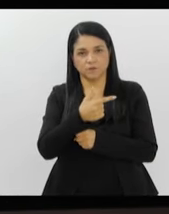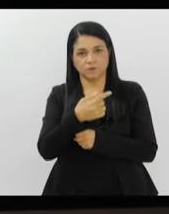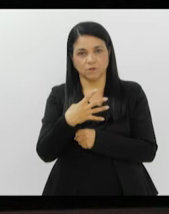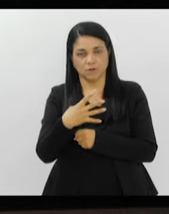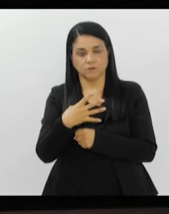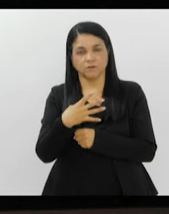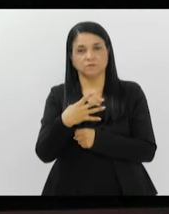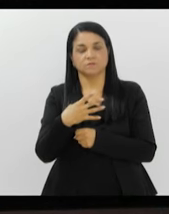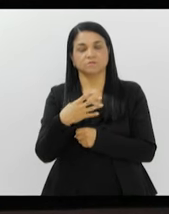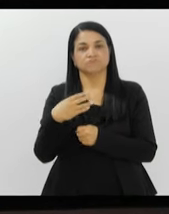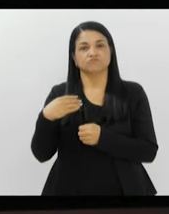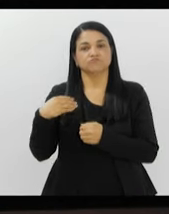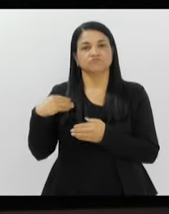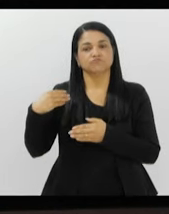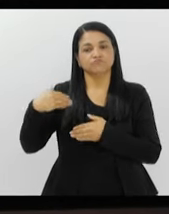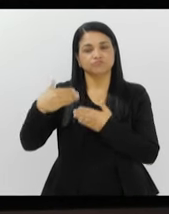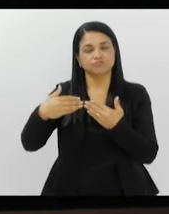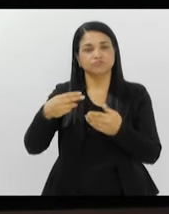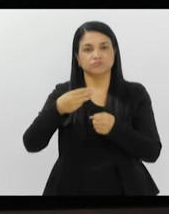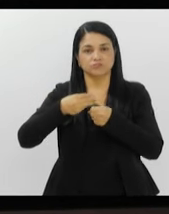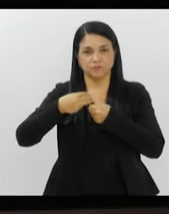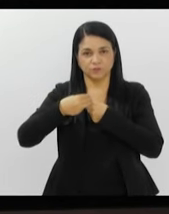eleitoral dos